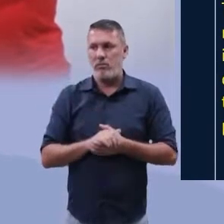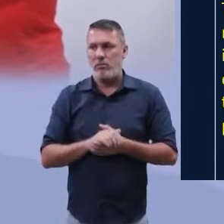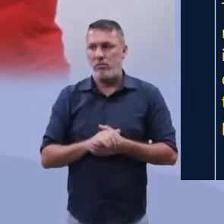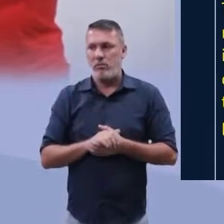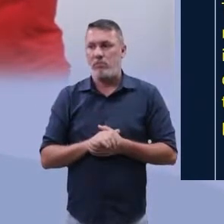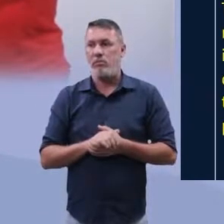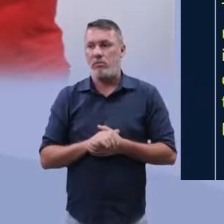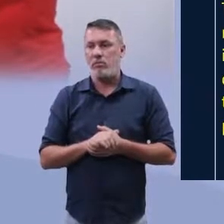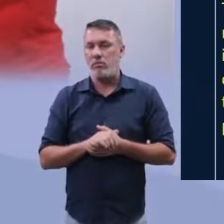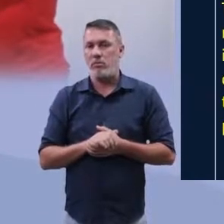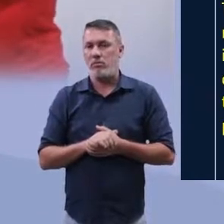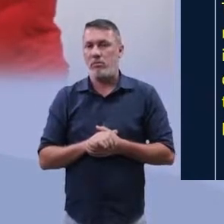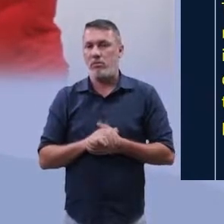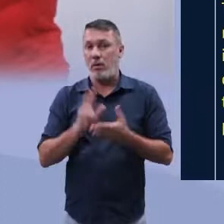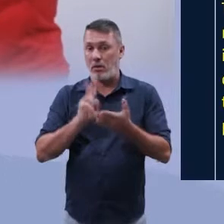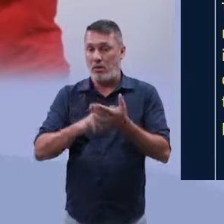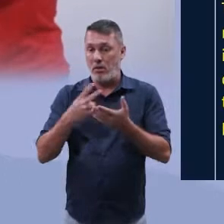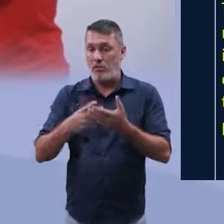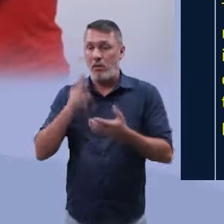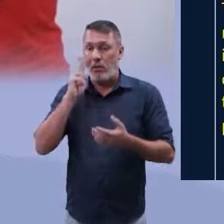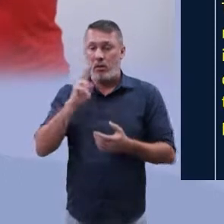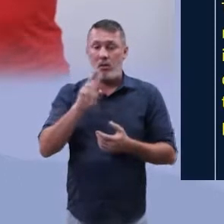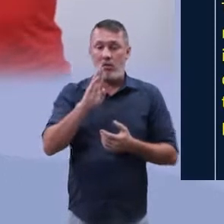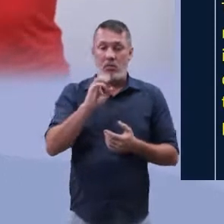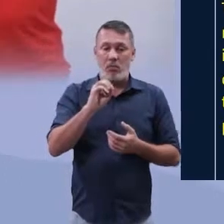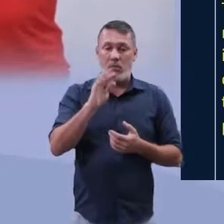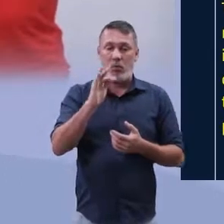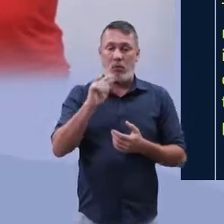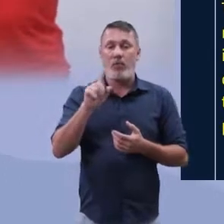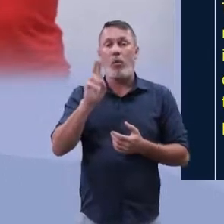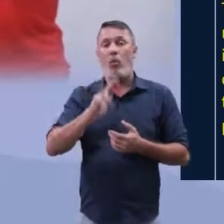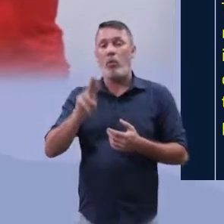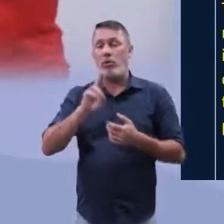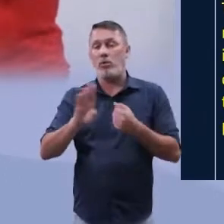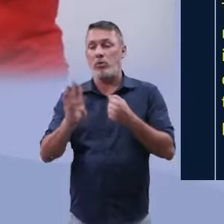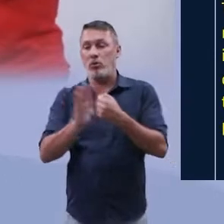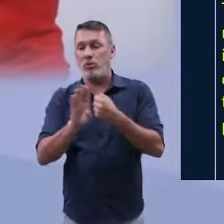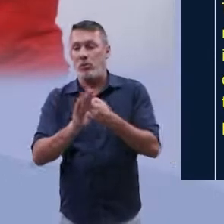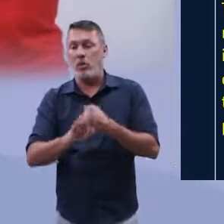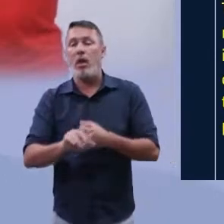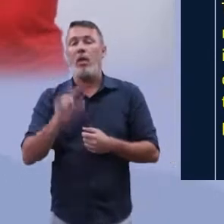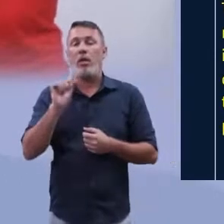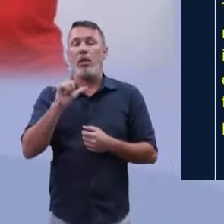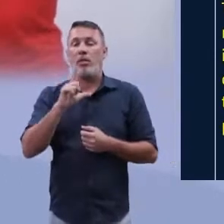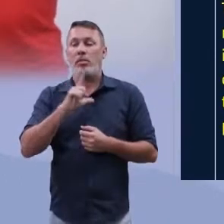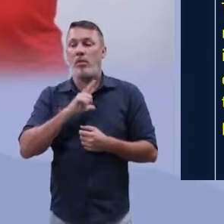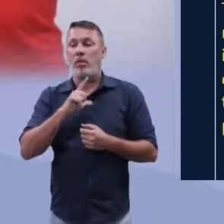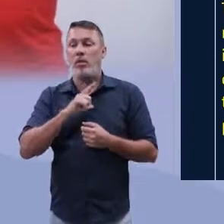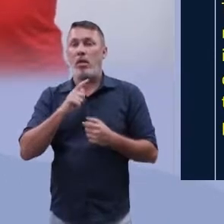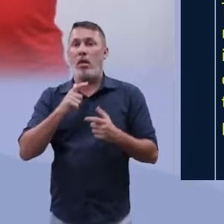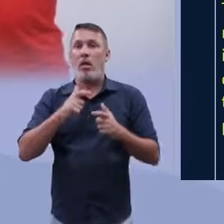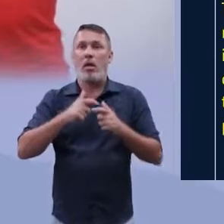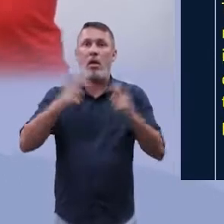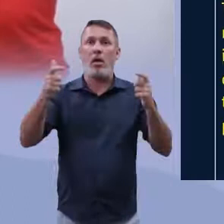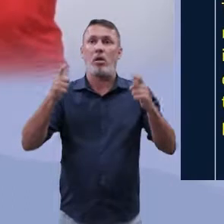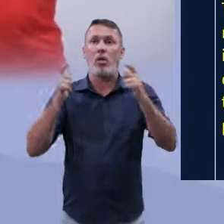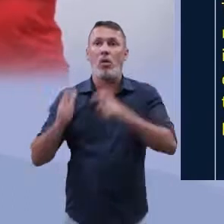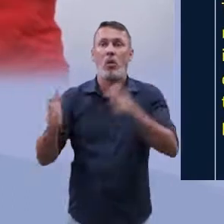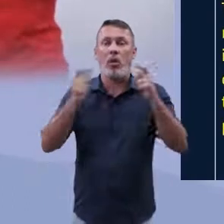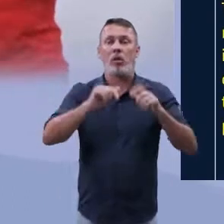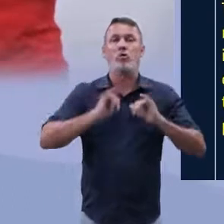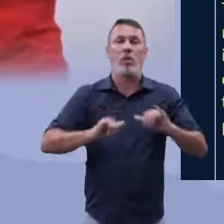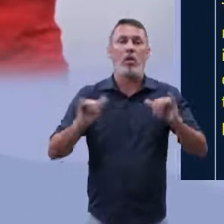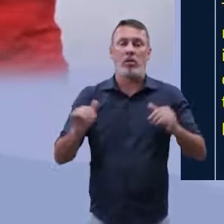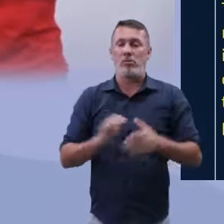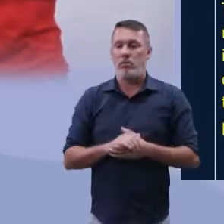such as offer or deal. Então, ó, bog off é usado como um substantivo em tem grandes bog offs